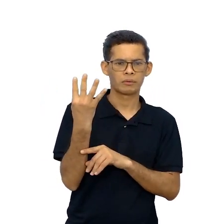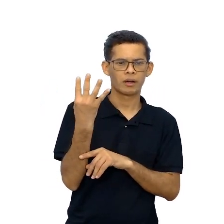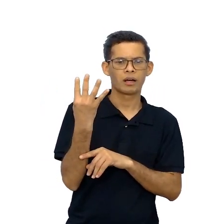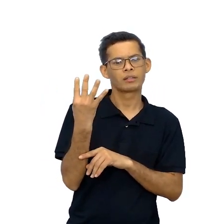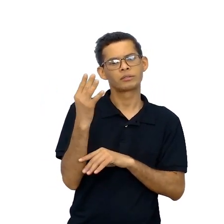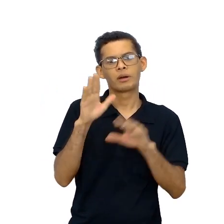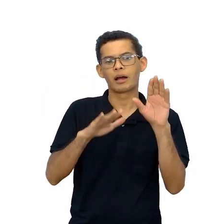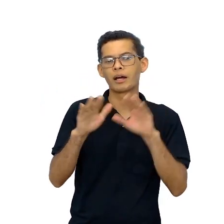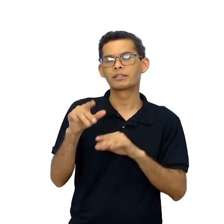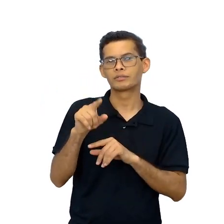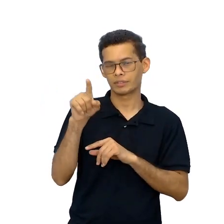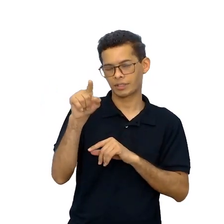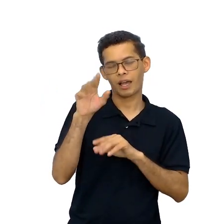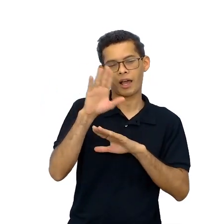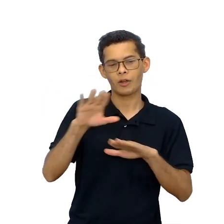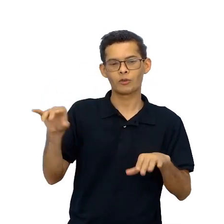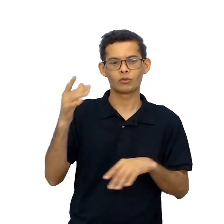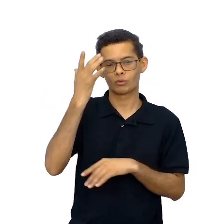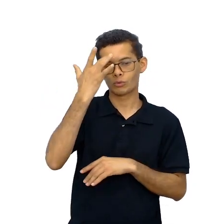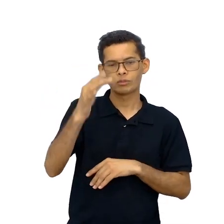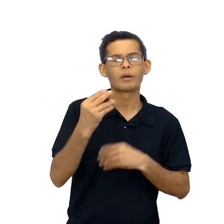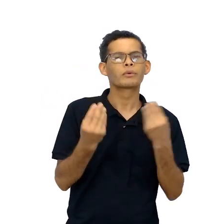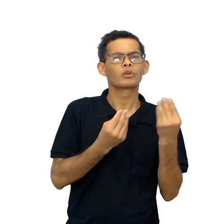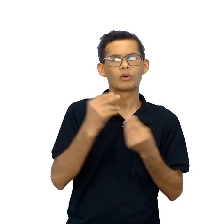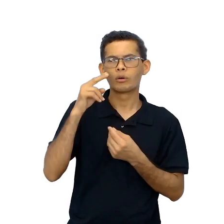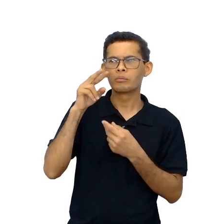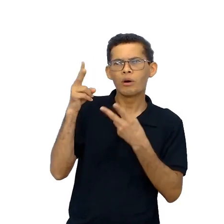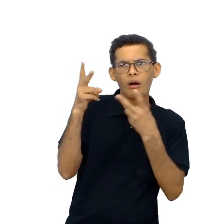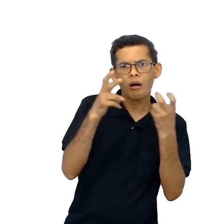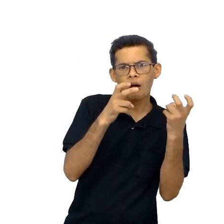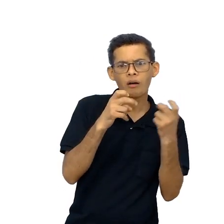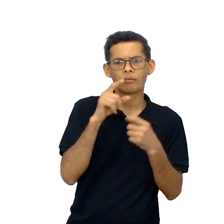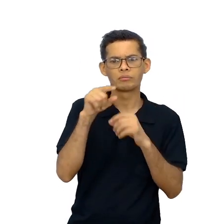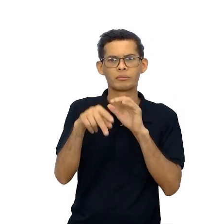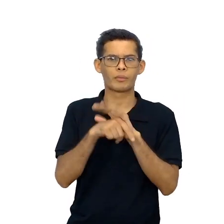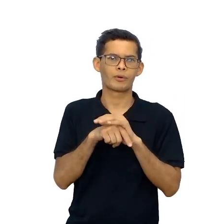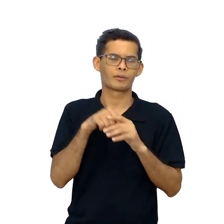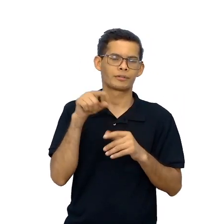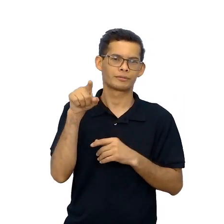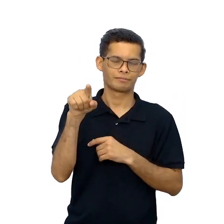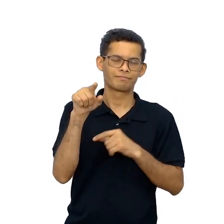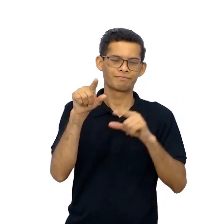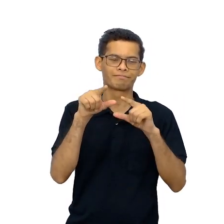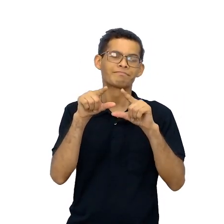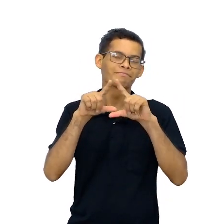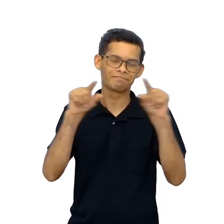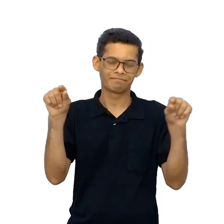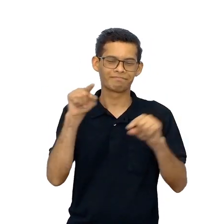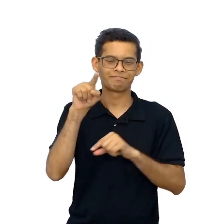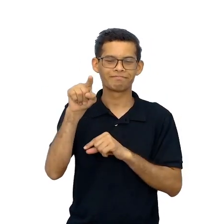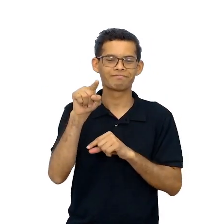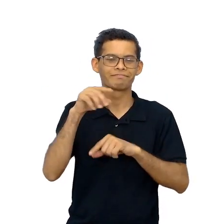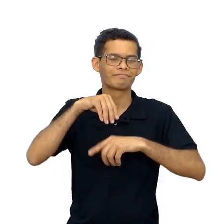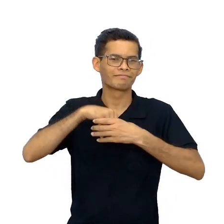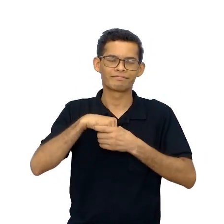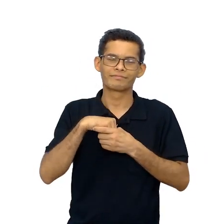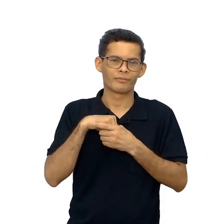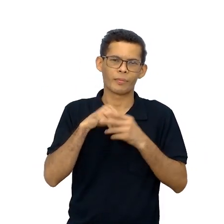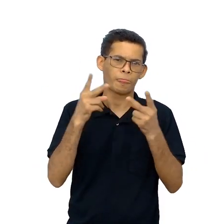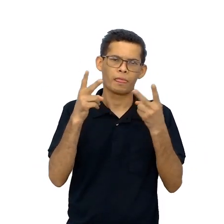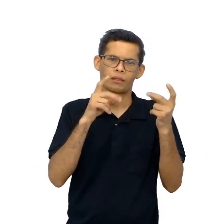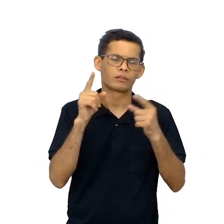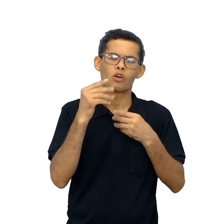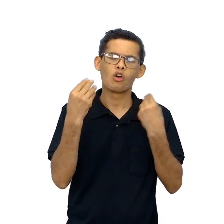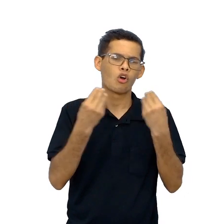olhar aqui para que ele faça essa equação, né? Que ele olhe e consiga fazer